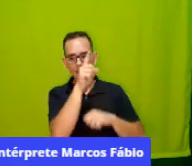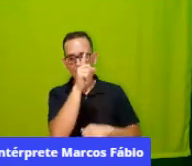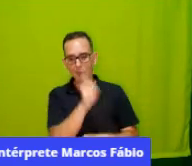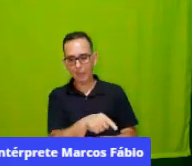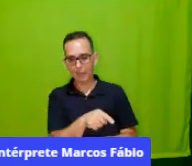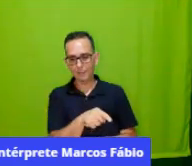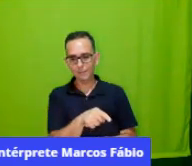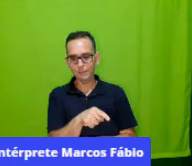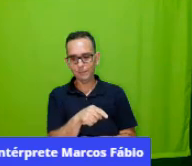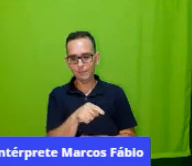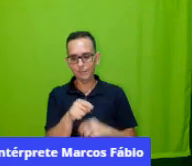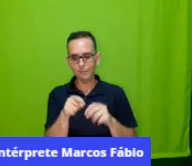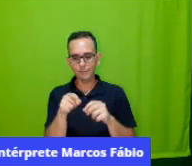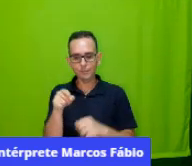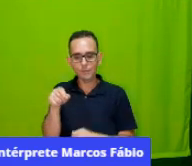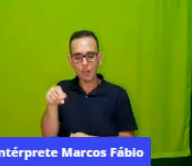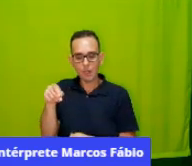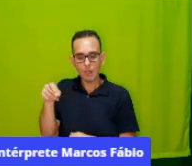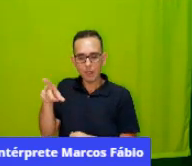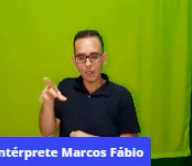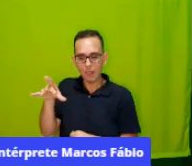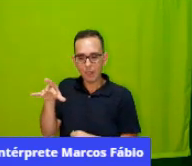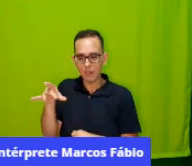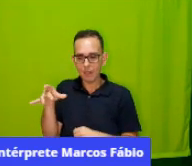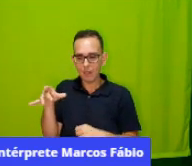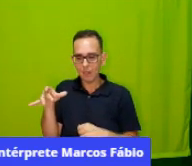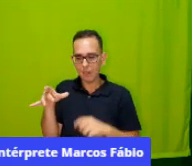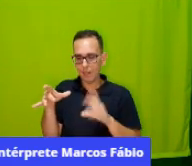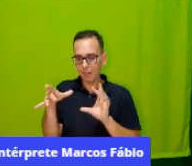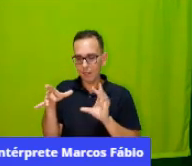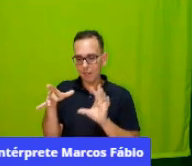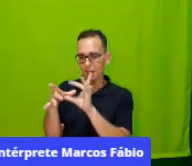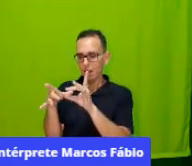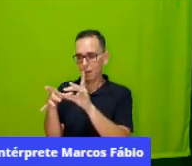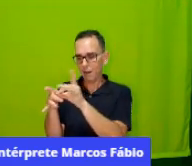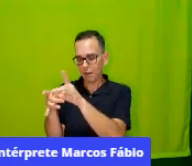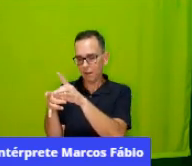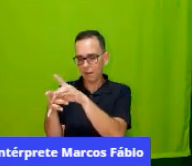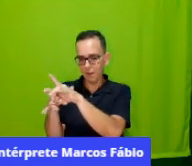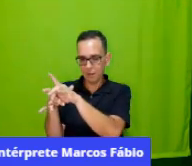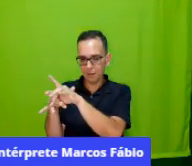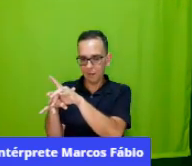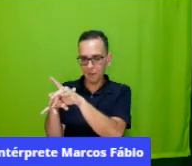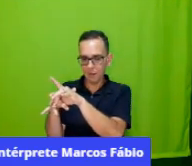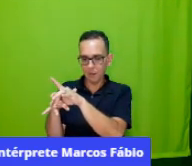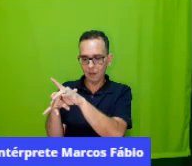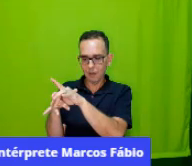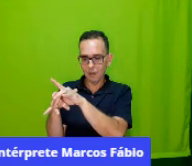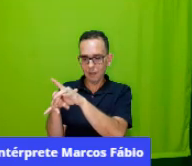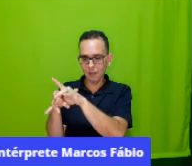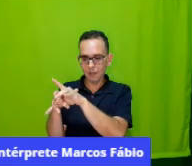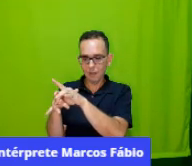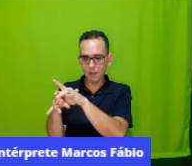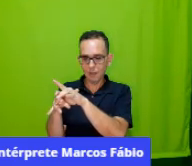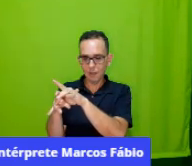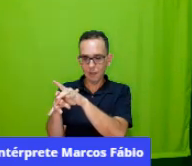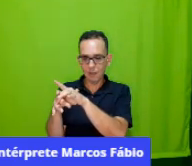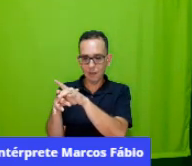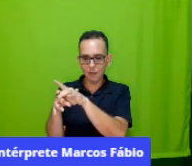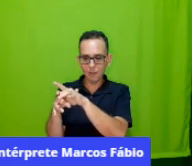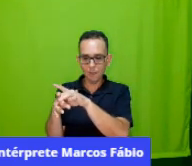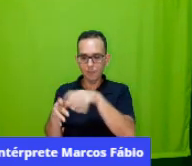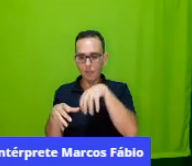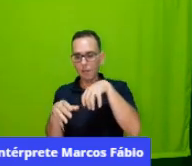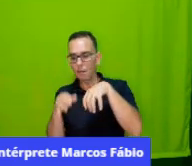outro adaptador, que é esse, ó. Então, ele tem um bico, onde a gente prende no lápis